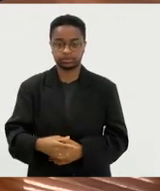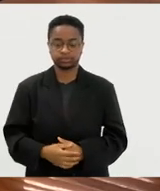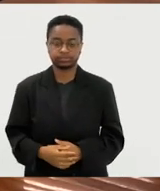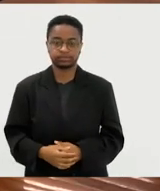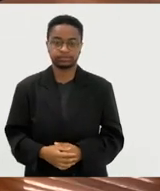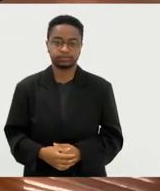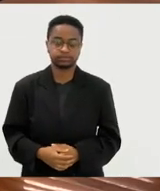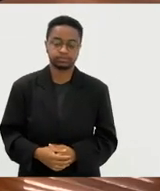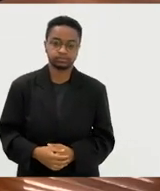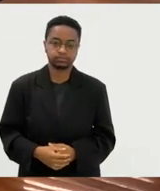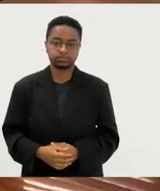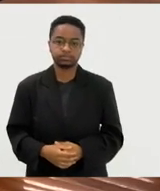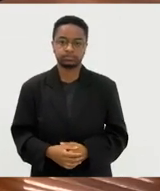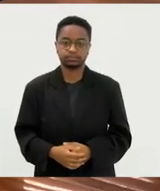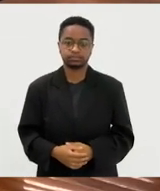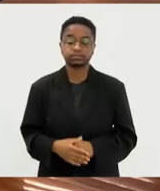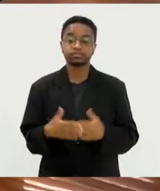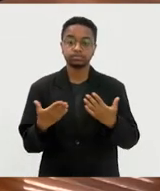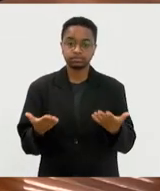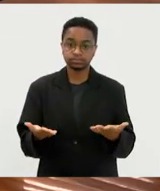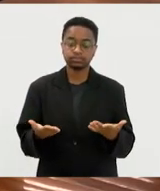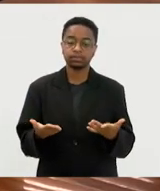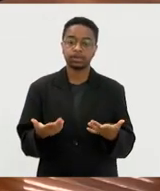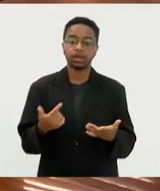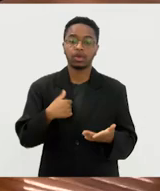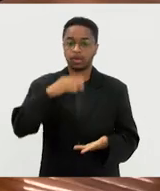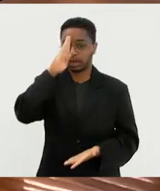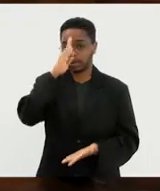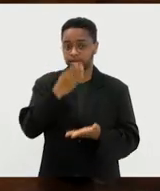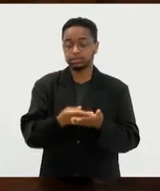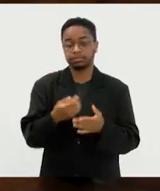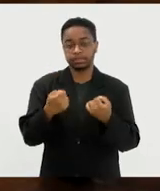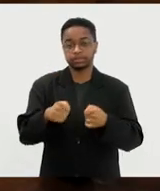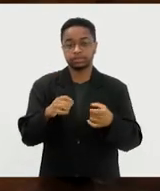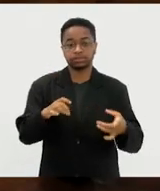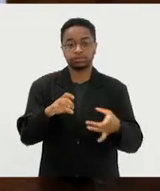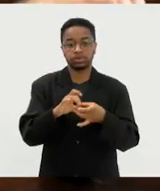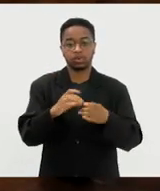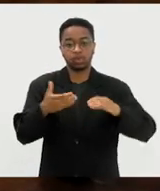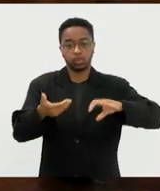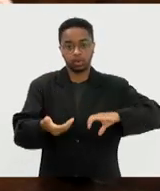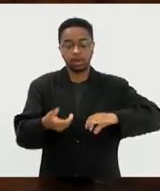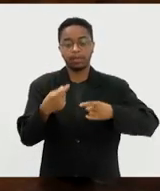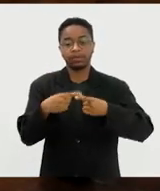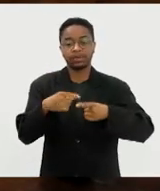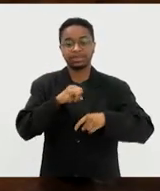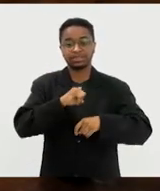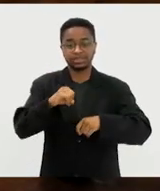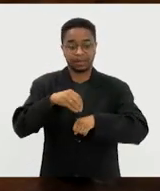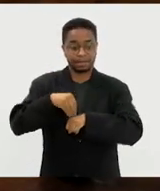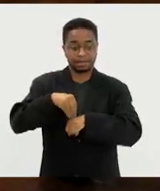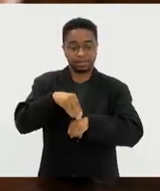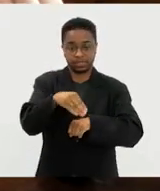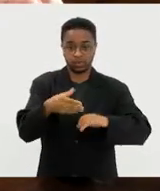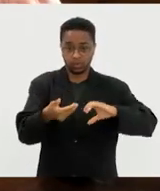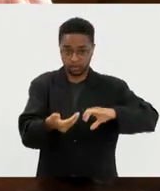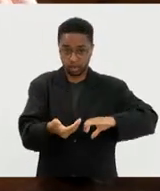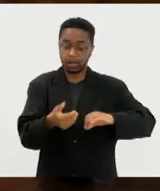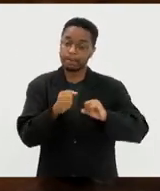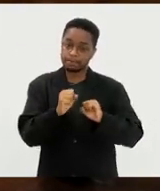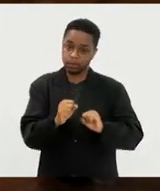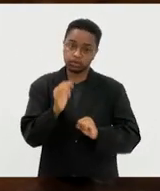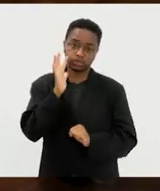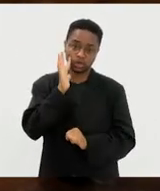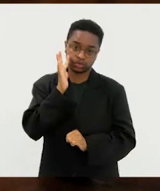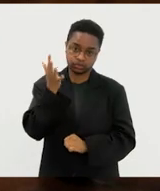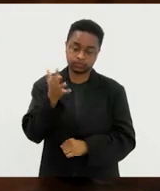Então, tem que ser via o Congresso Nacional, porque qualquer mensagem que chegue lá, o Congresso Nacional pode emendar.